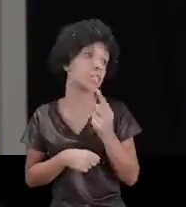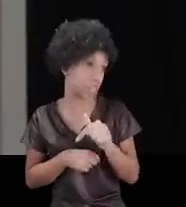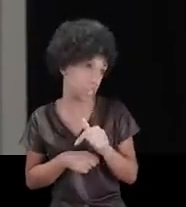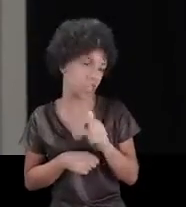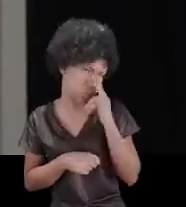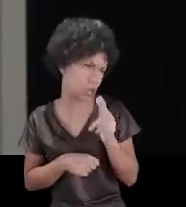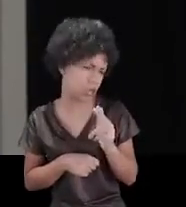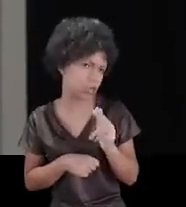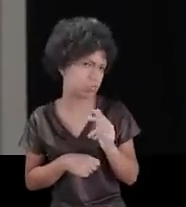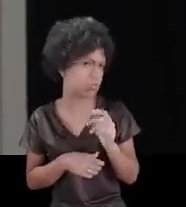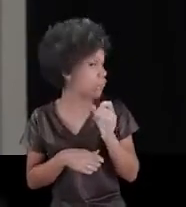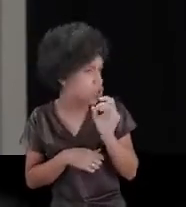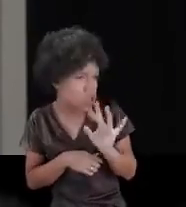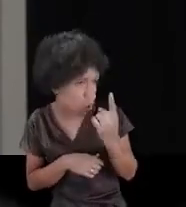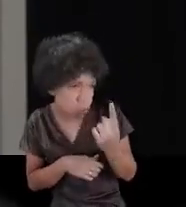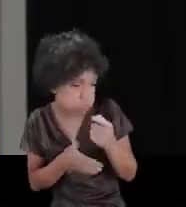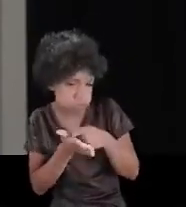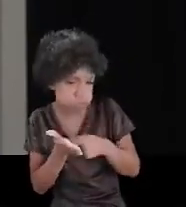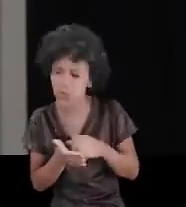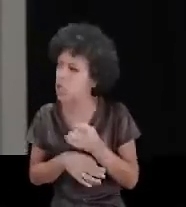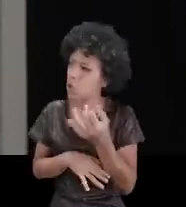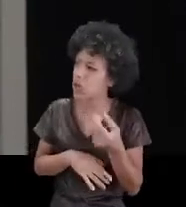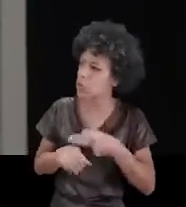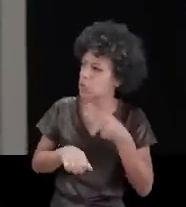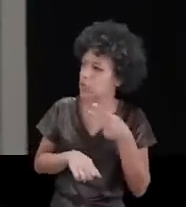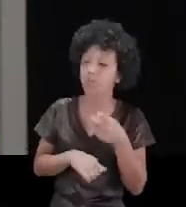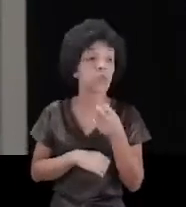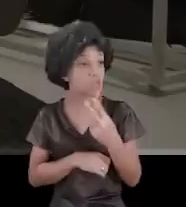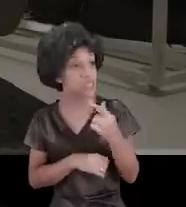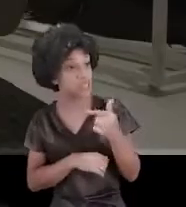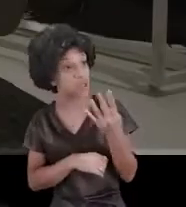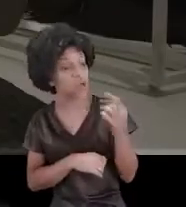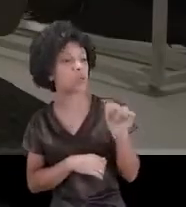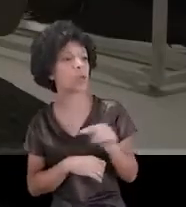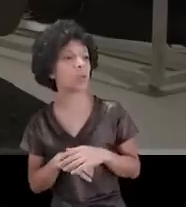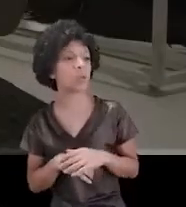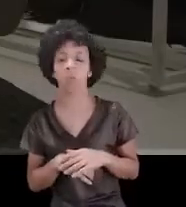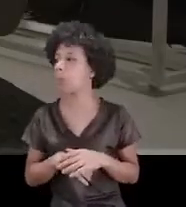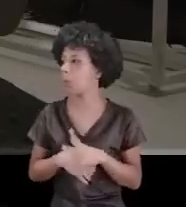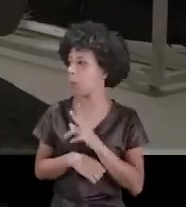é foi um jogo só e quando você ganhou 274.000 bacaníssimo